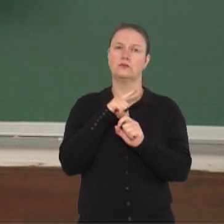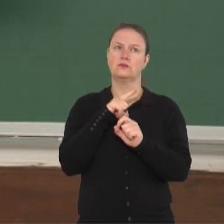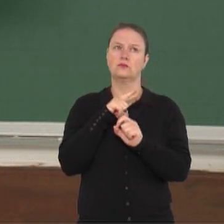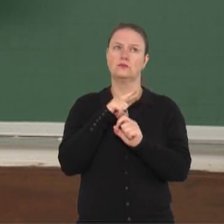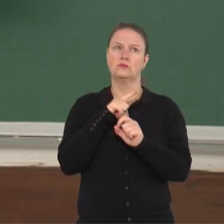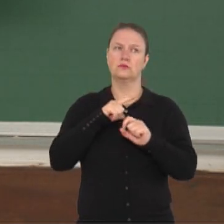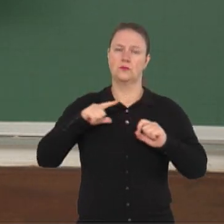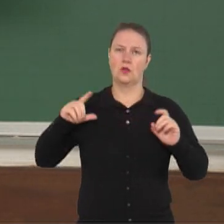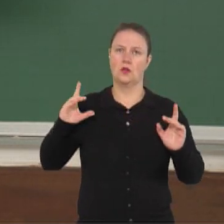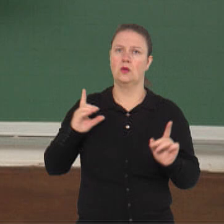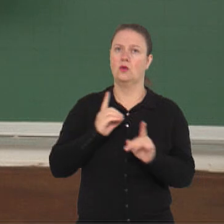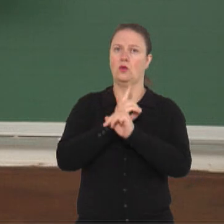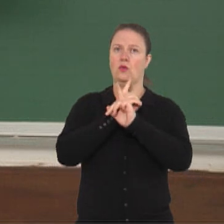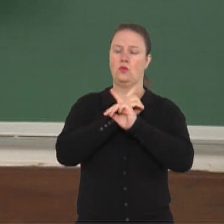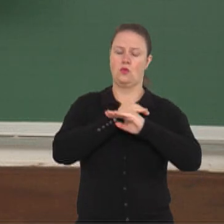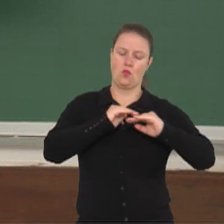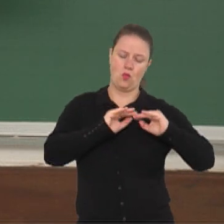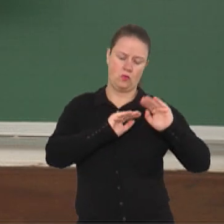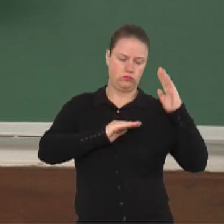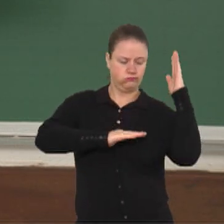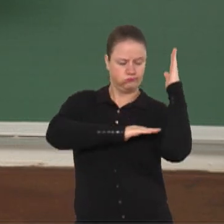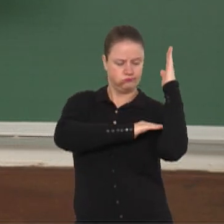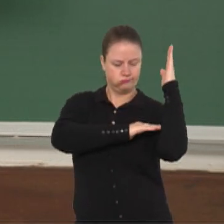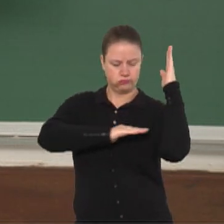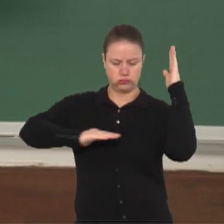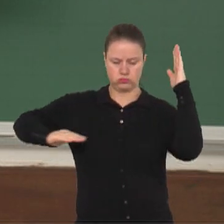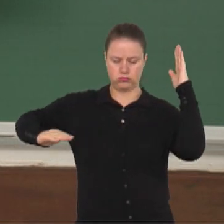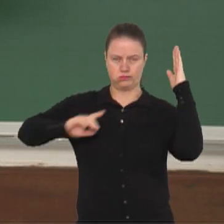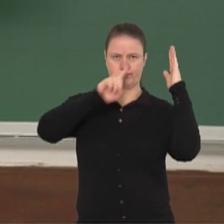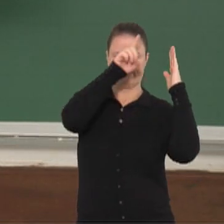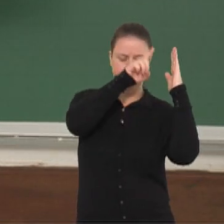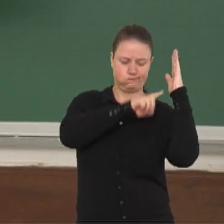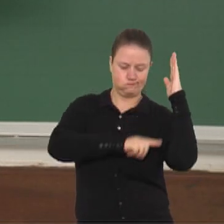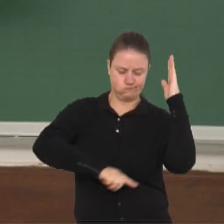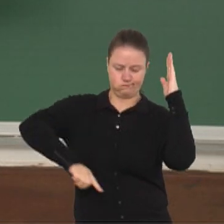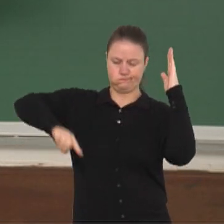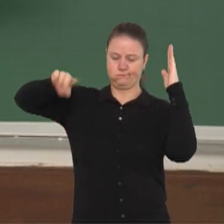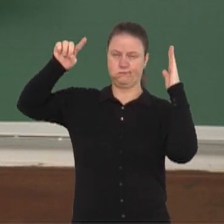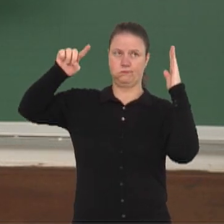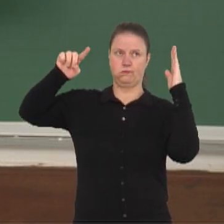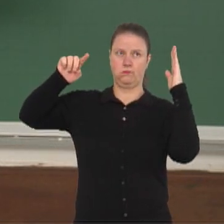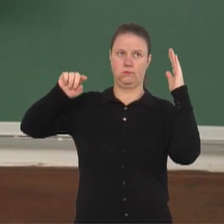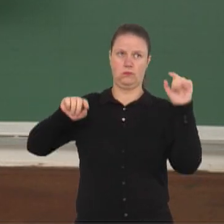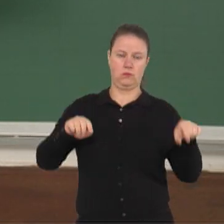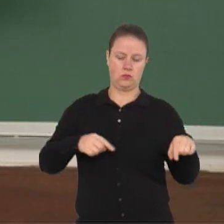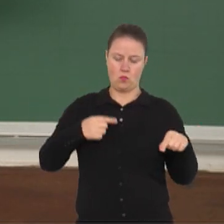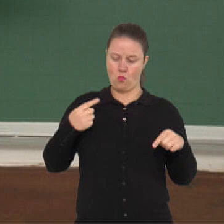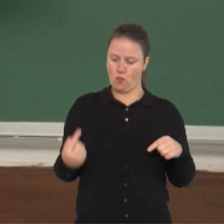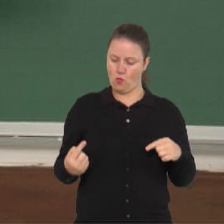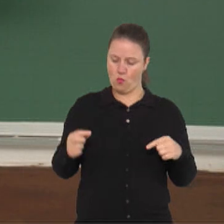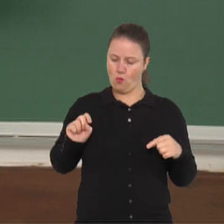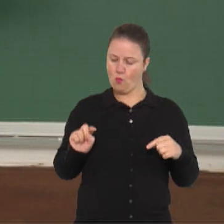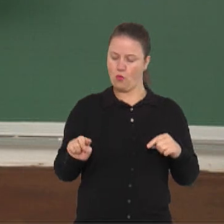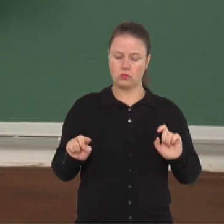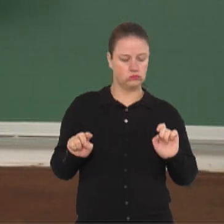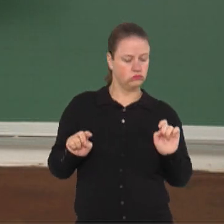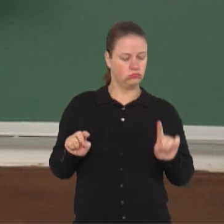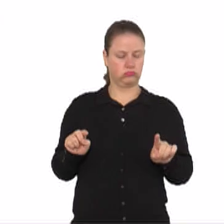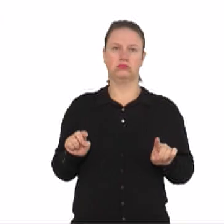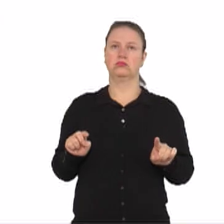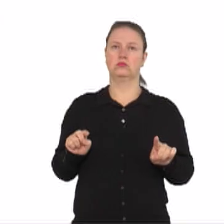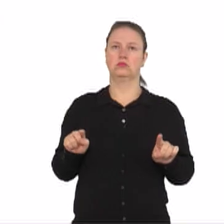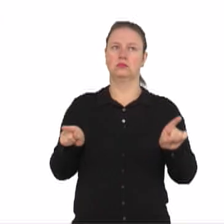intercepta o eixo horizontal em dois momentos, ó. Aqui, nesse ponto, e depois na origem do